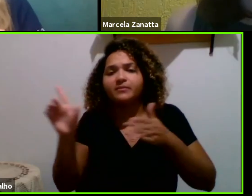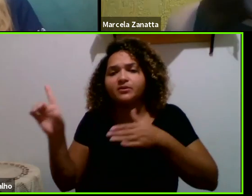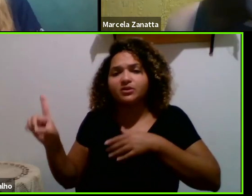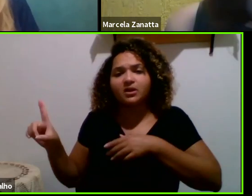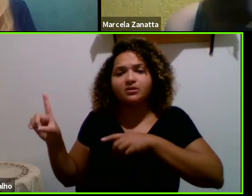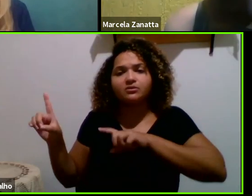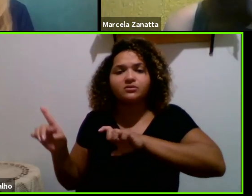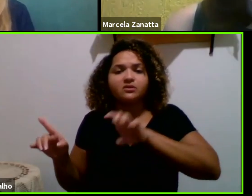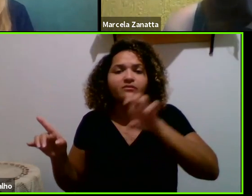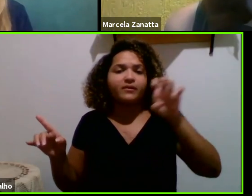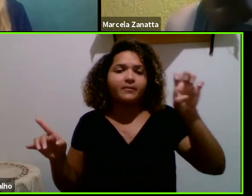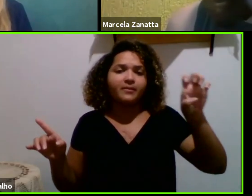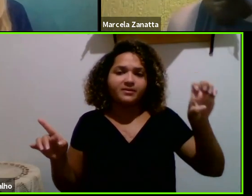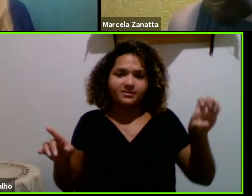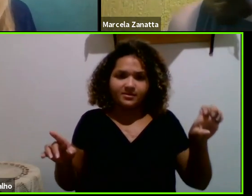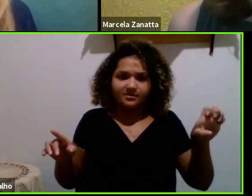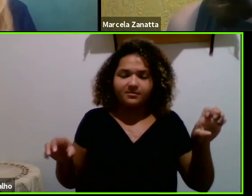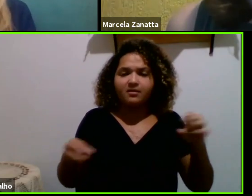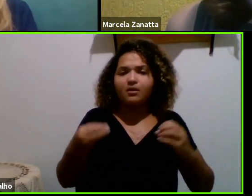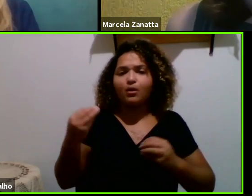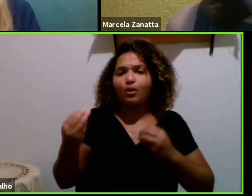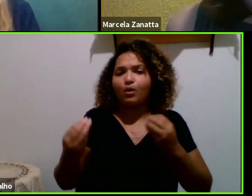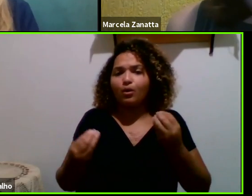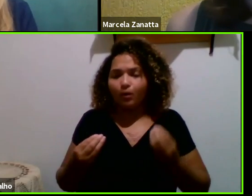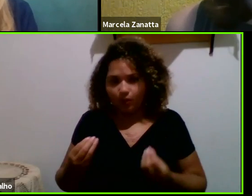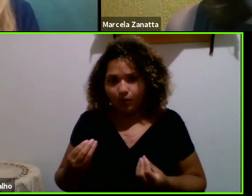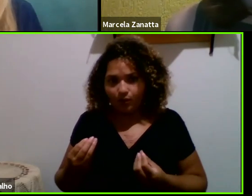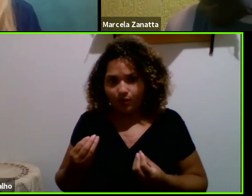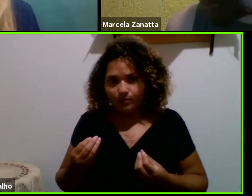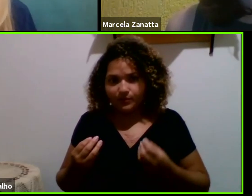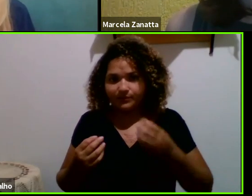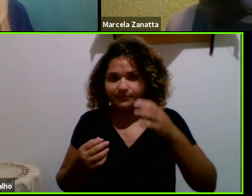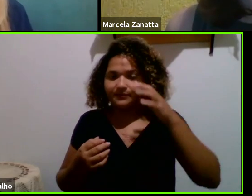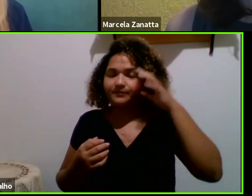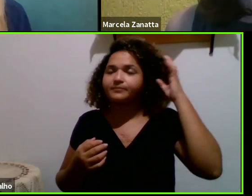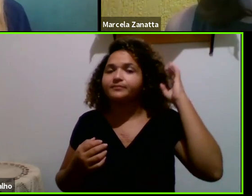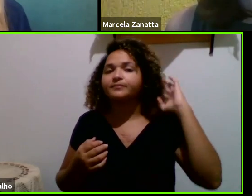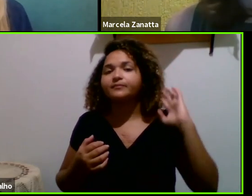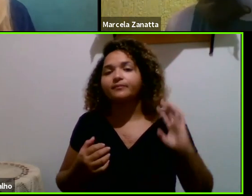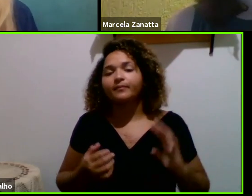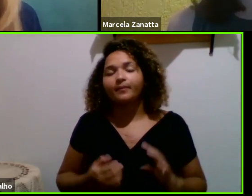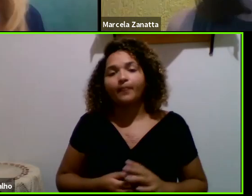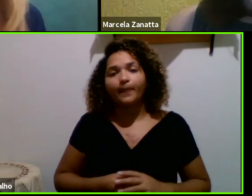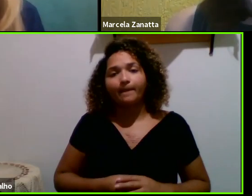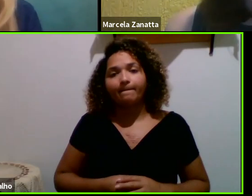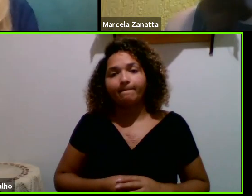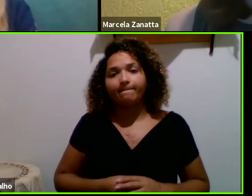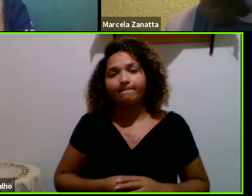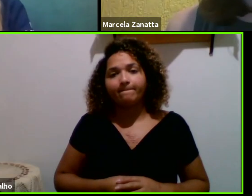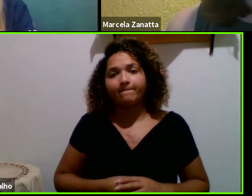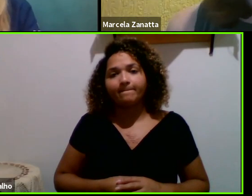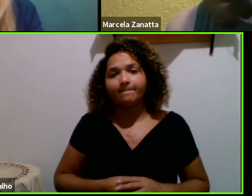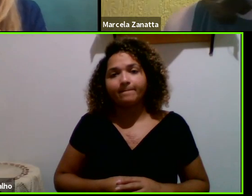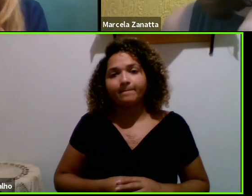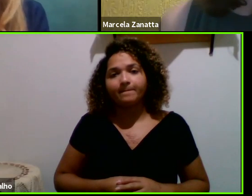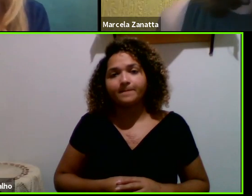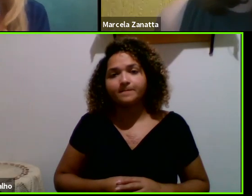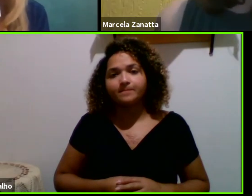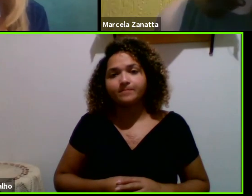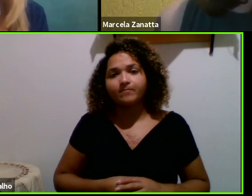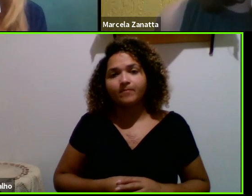próprio impulso faz com que esse feto naturalmente rode no